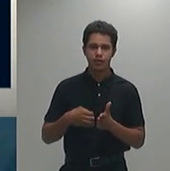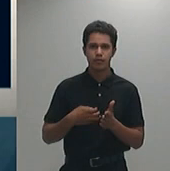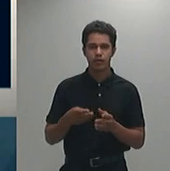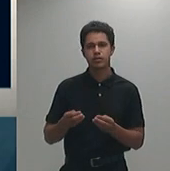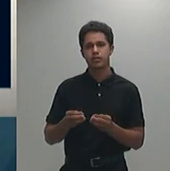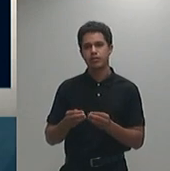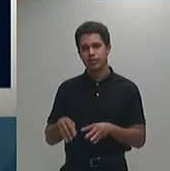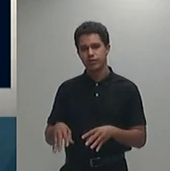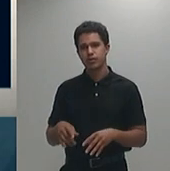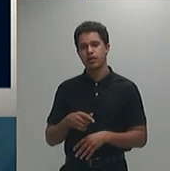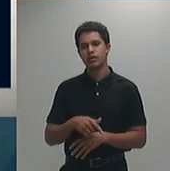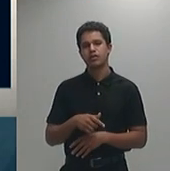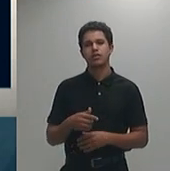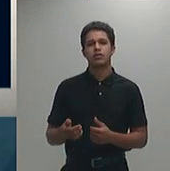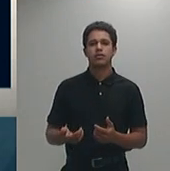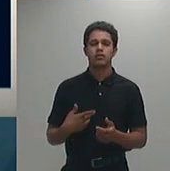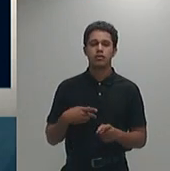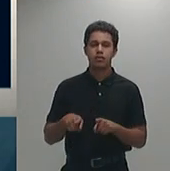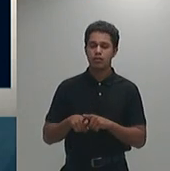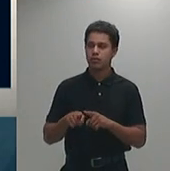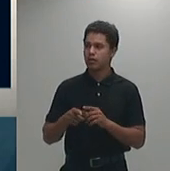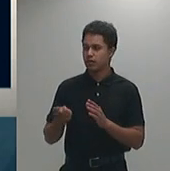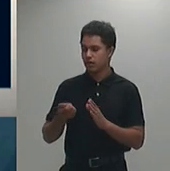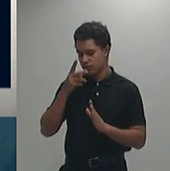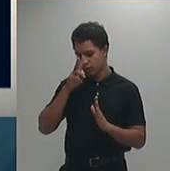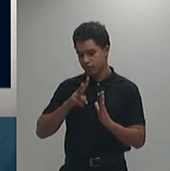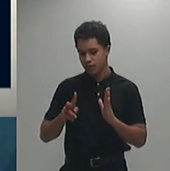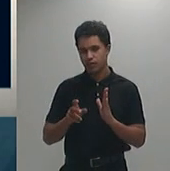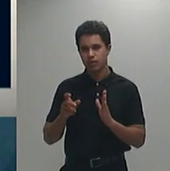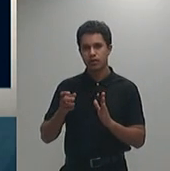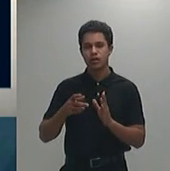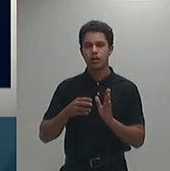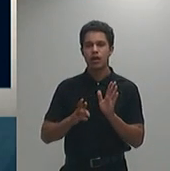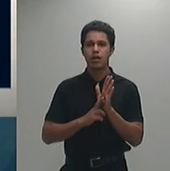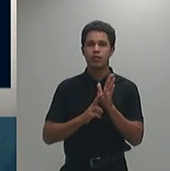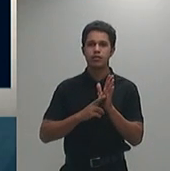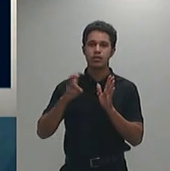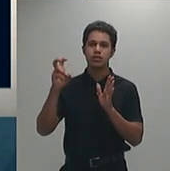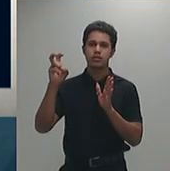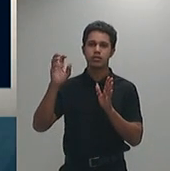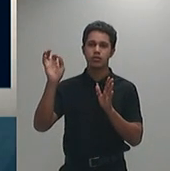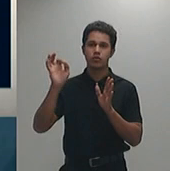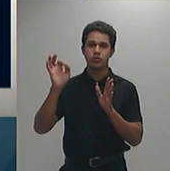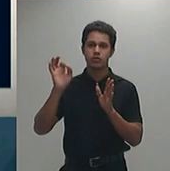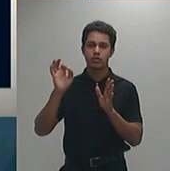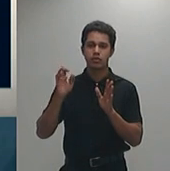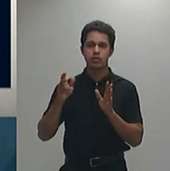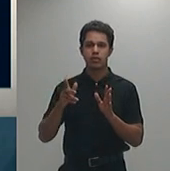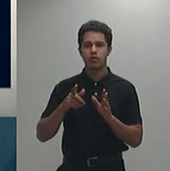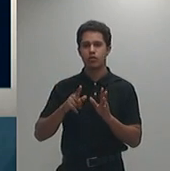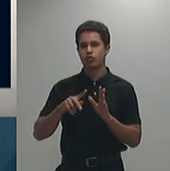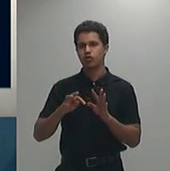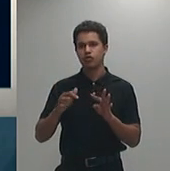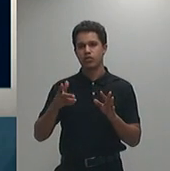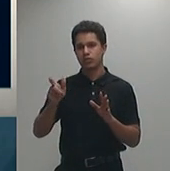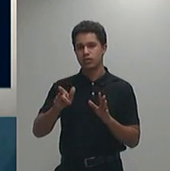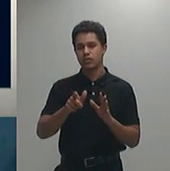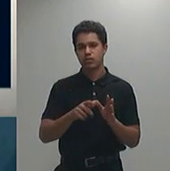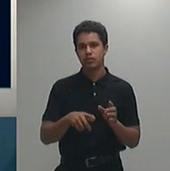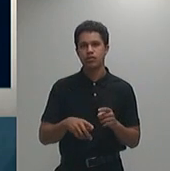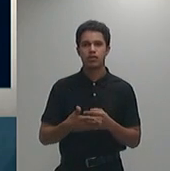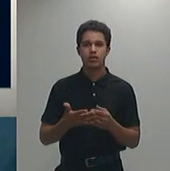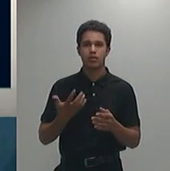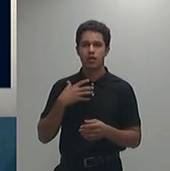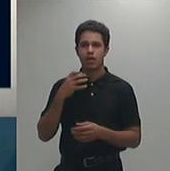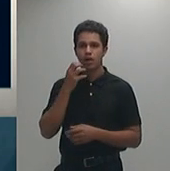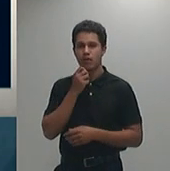por Evidente dos acionistas que representem cinco porcento do capital social ou de qualquer outro acionista desde que preste caução pelas custas e